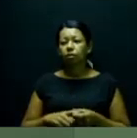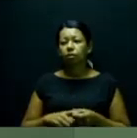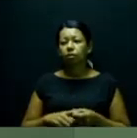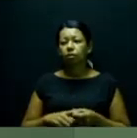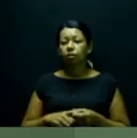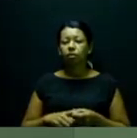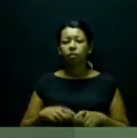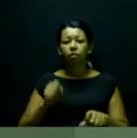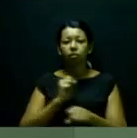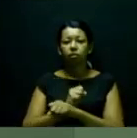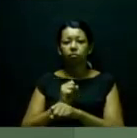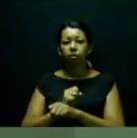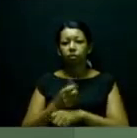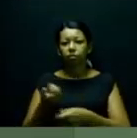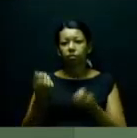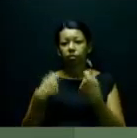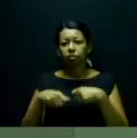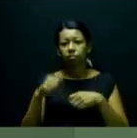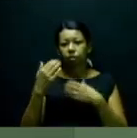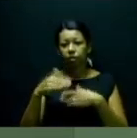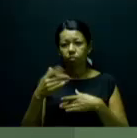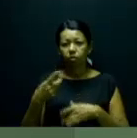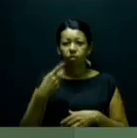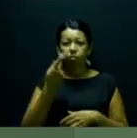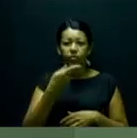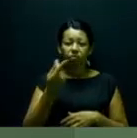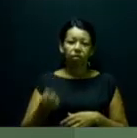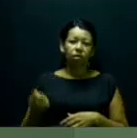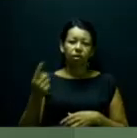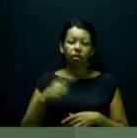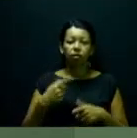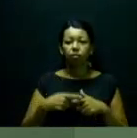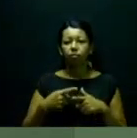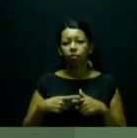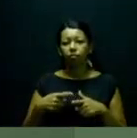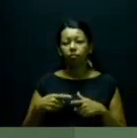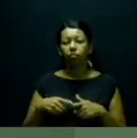estou esperando ter em mãos as provas para poder falar aqui.